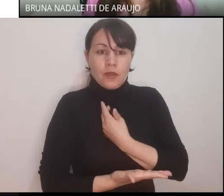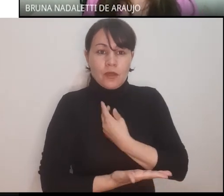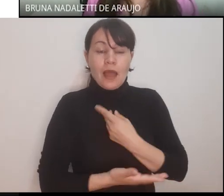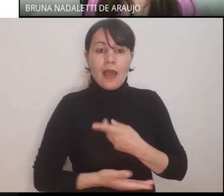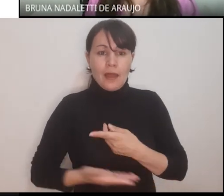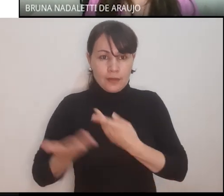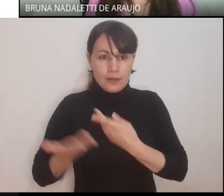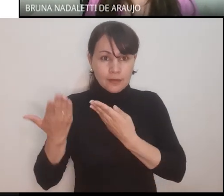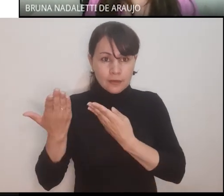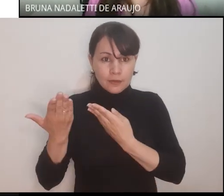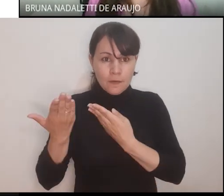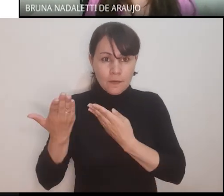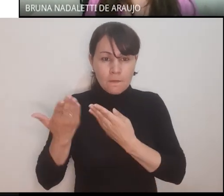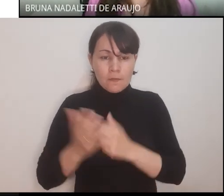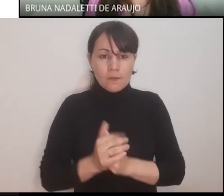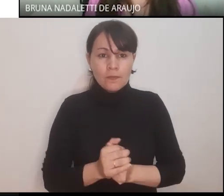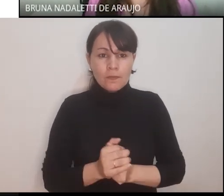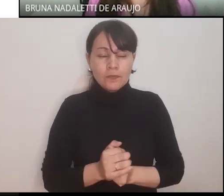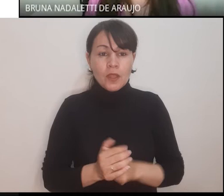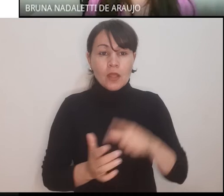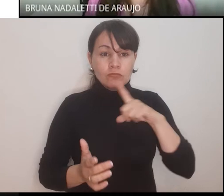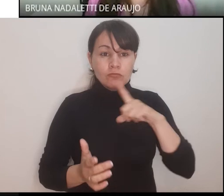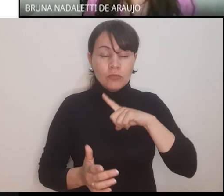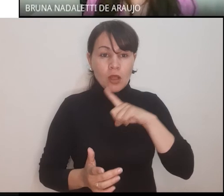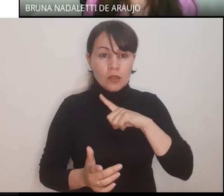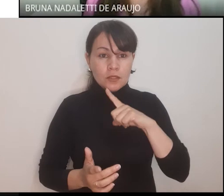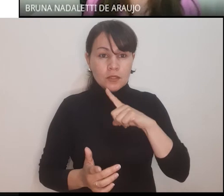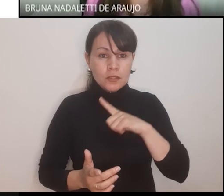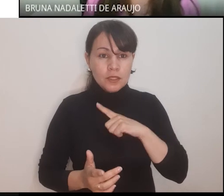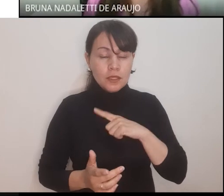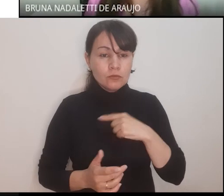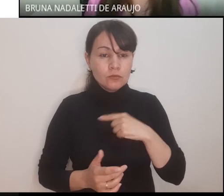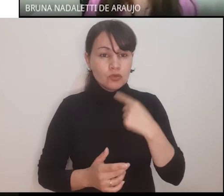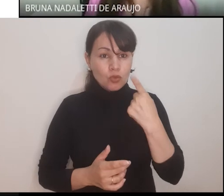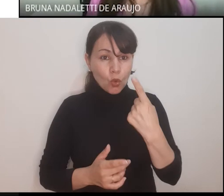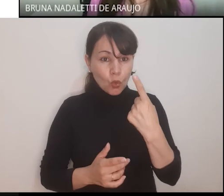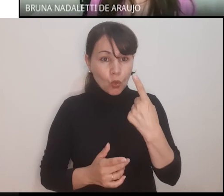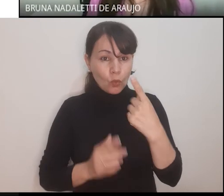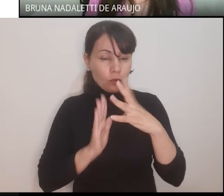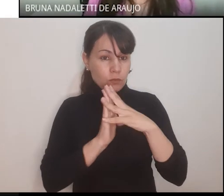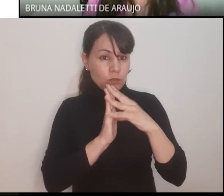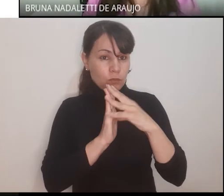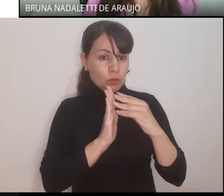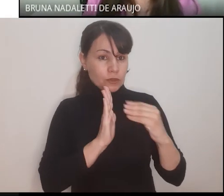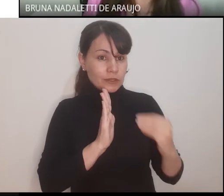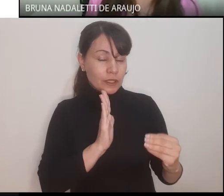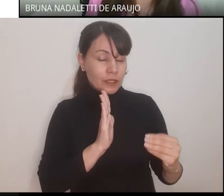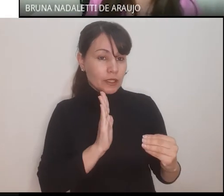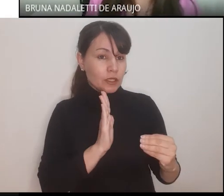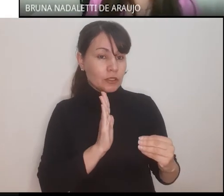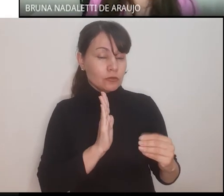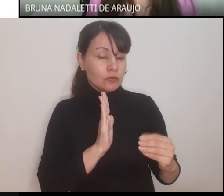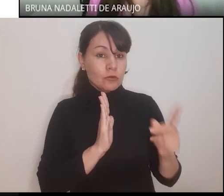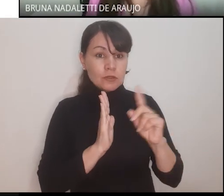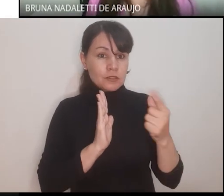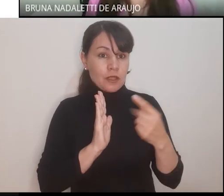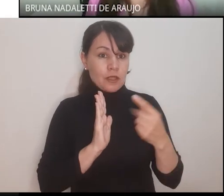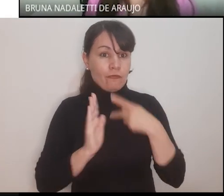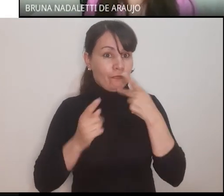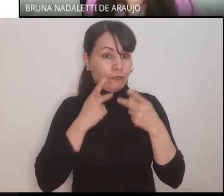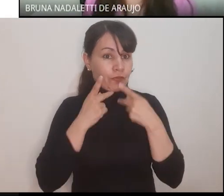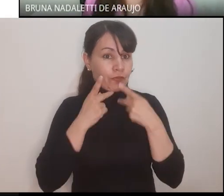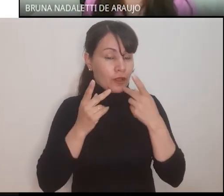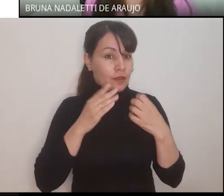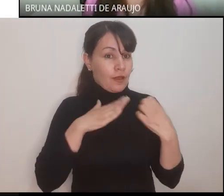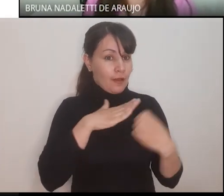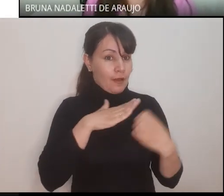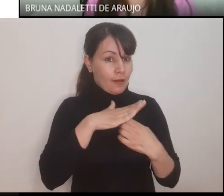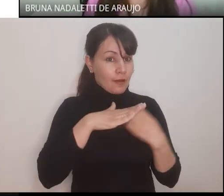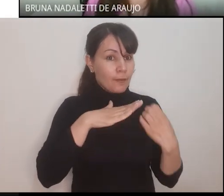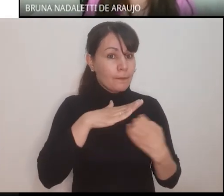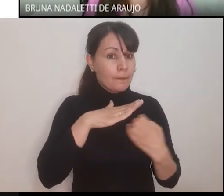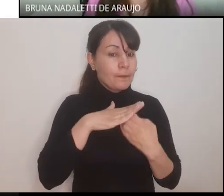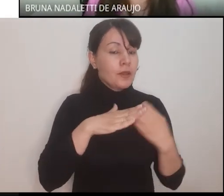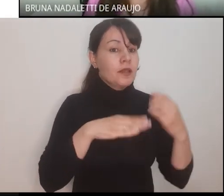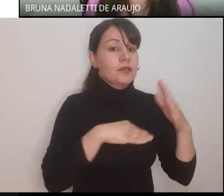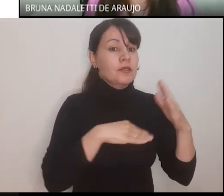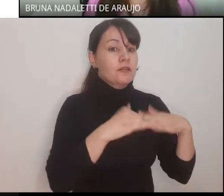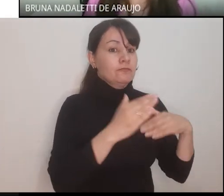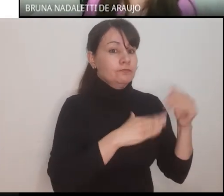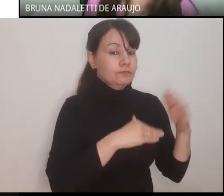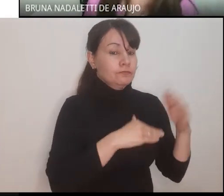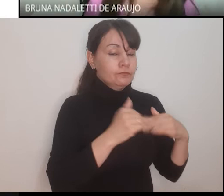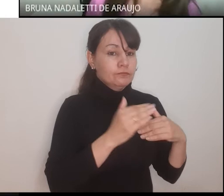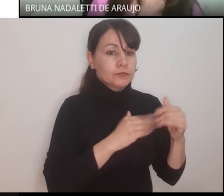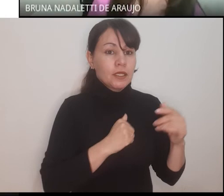aqui nós temos um modelo sem expor, né, fabricante, porque não é a minha intenção